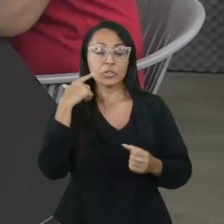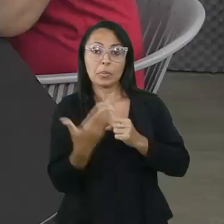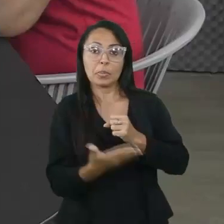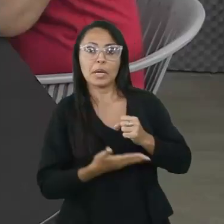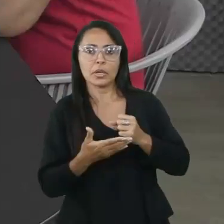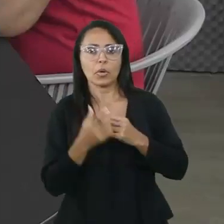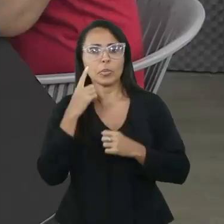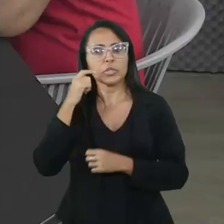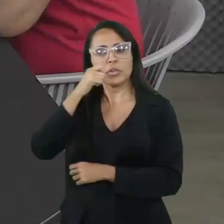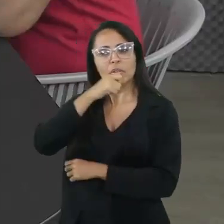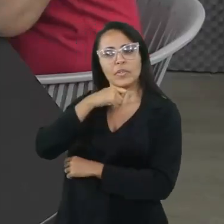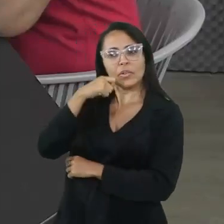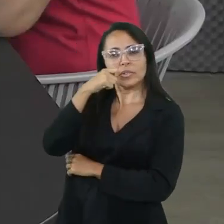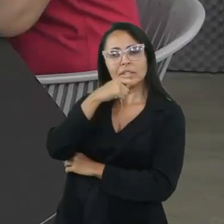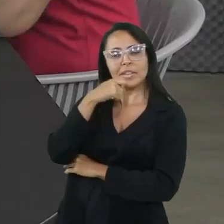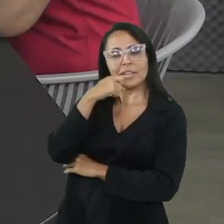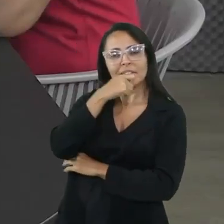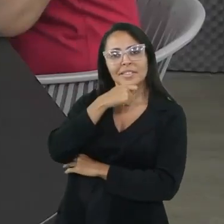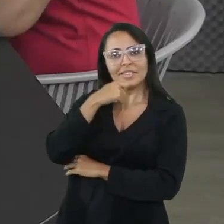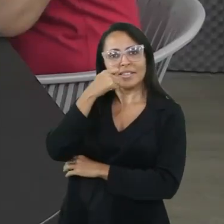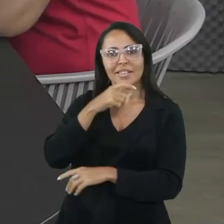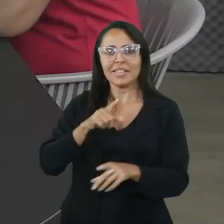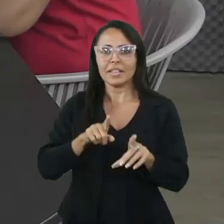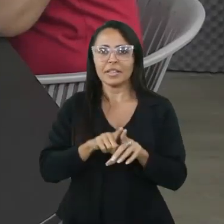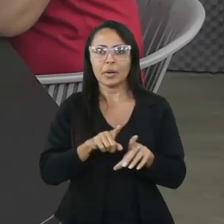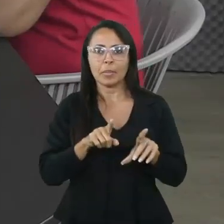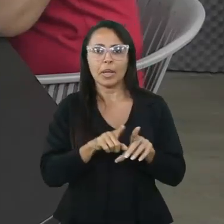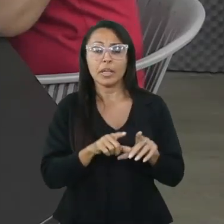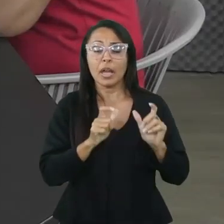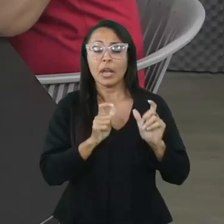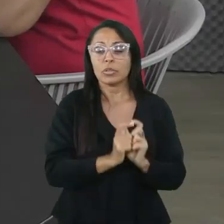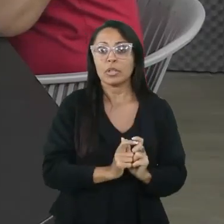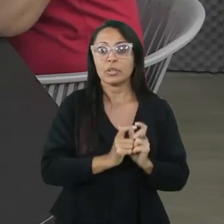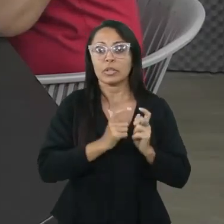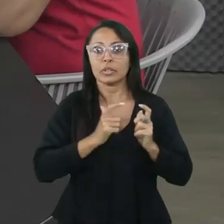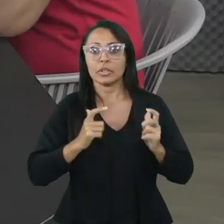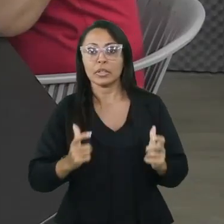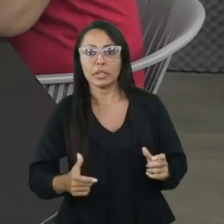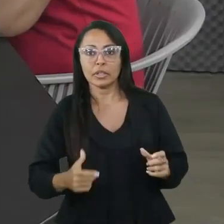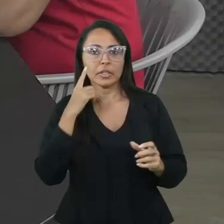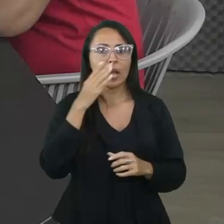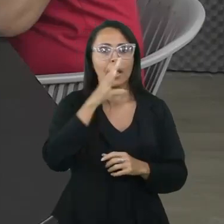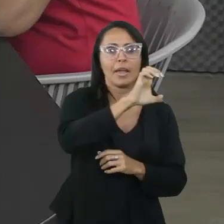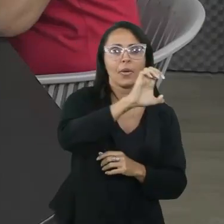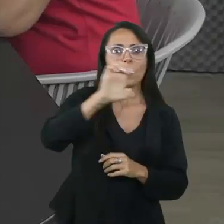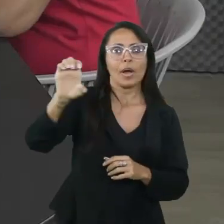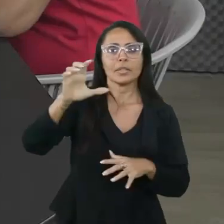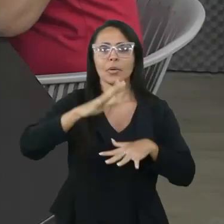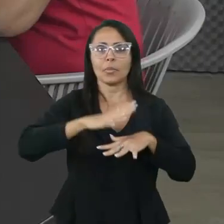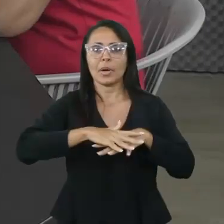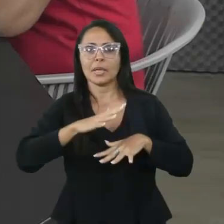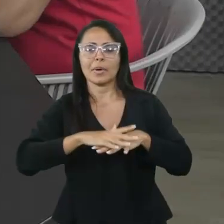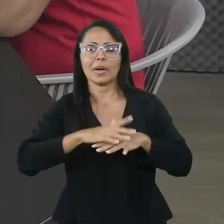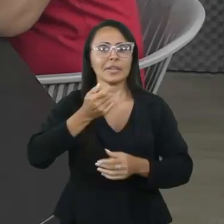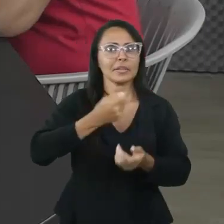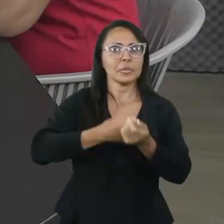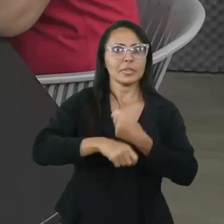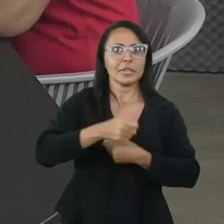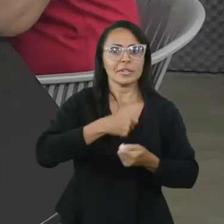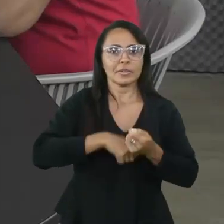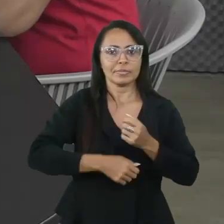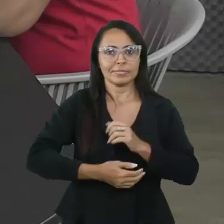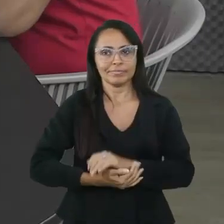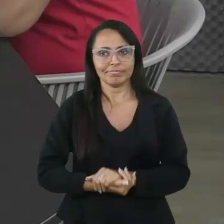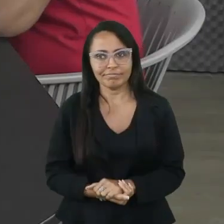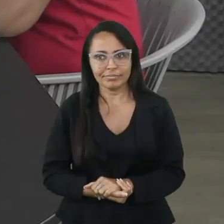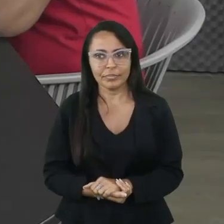escovar o dente, até mesmo questões extremamente complexas, envolvendo equações, envolvendo abstrações. Então, no